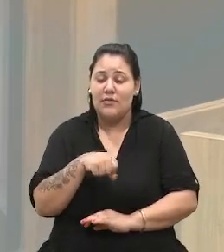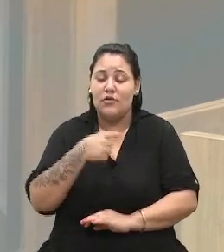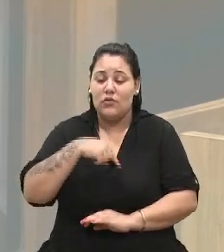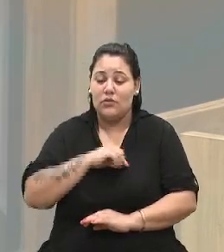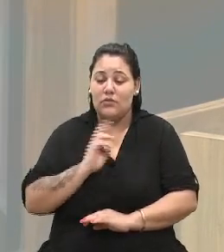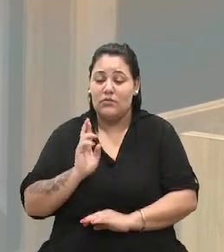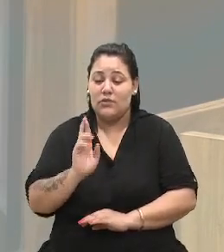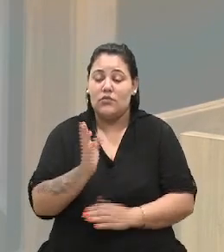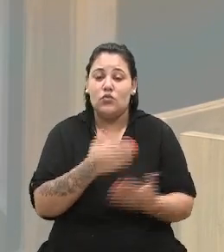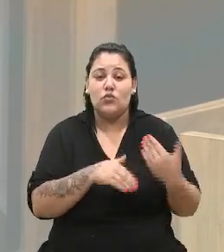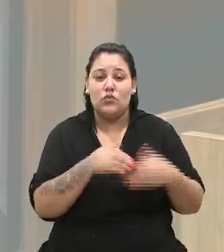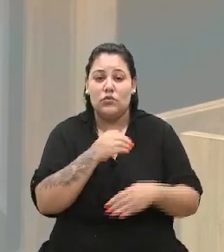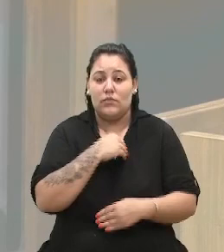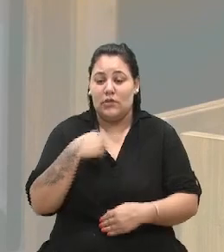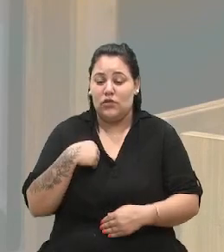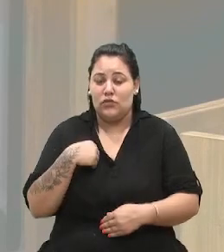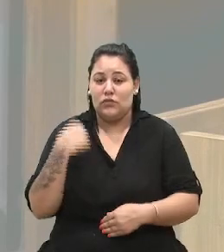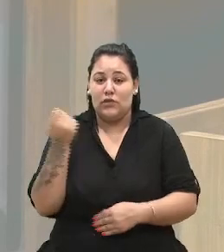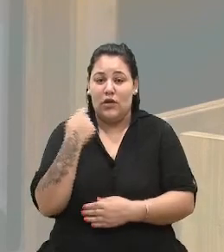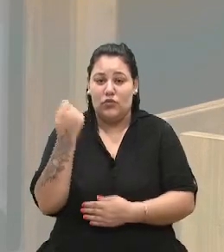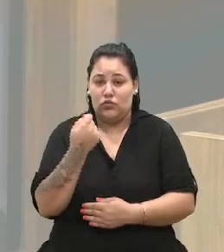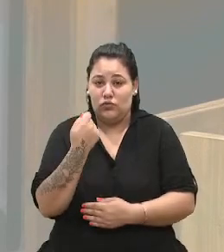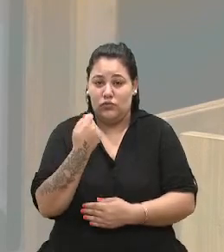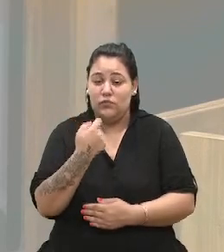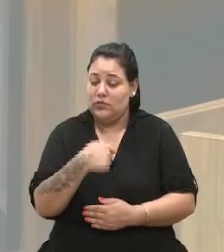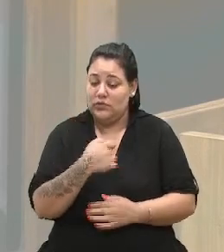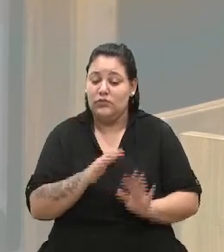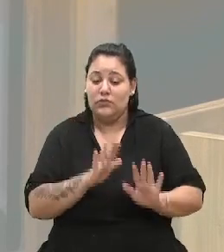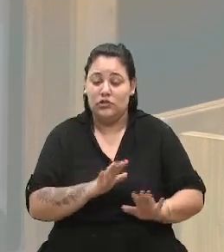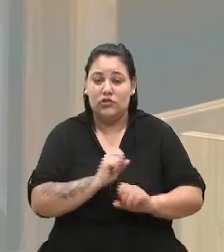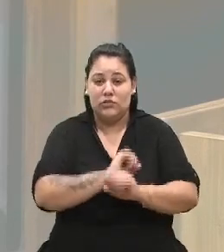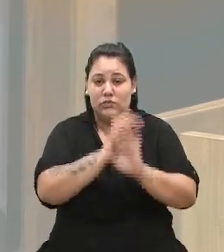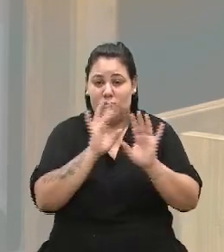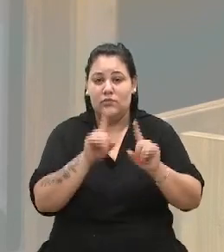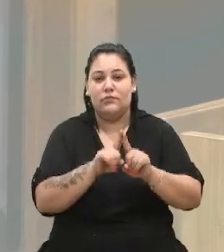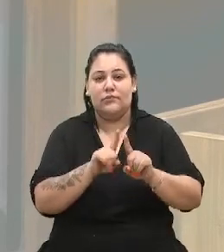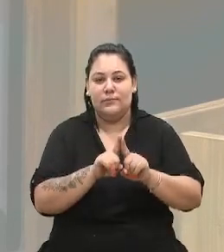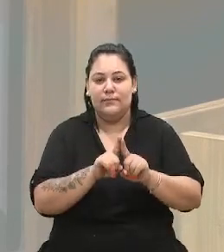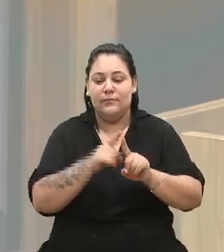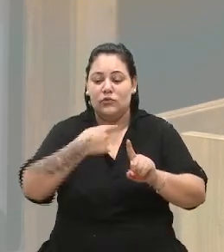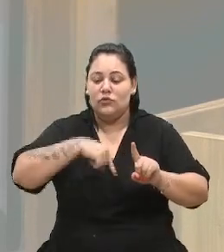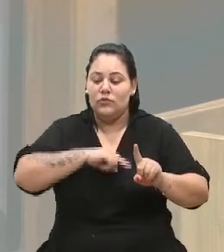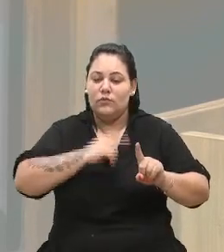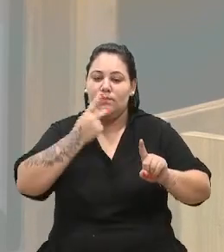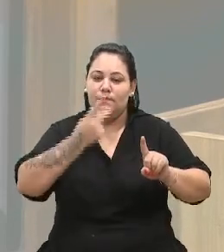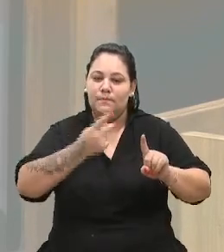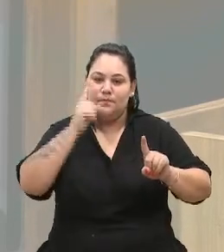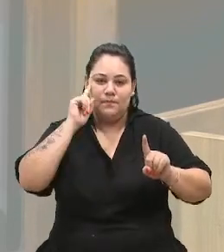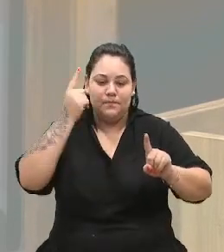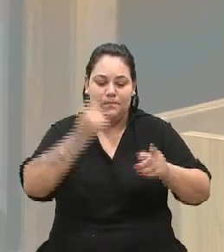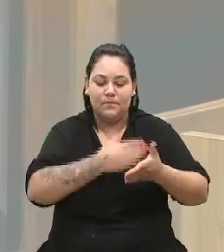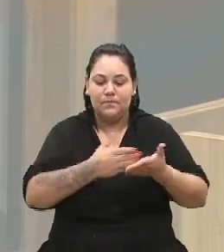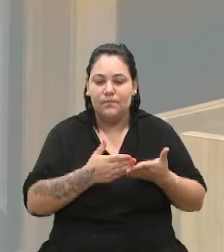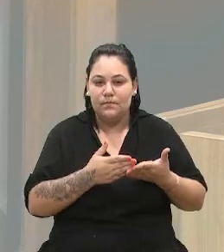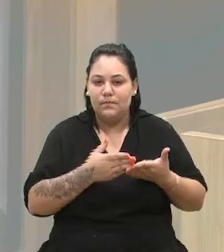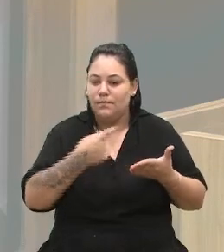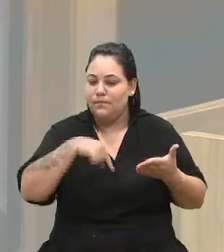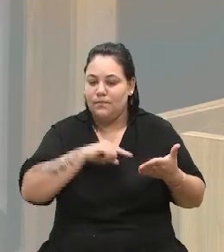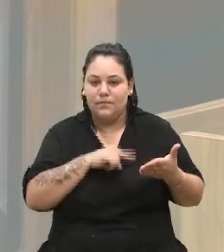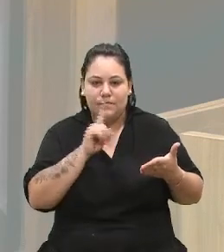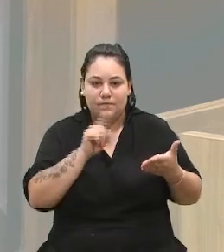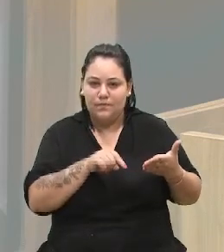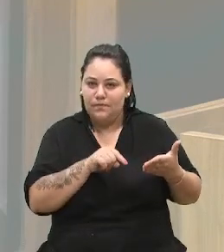gaúchos. Isso tem que ficar muito claro. Nós não, mais uma vez, reforço aquela ideia inicial. Nós não somos um